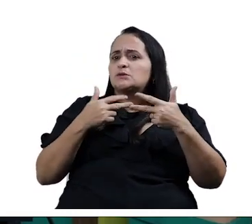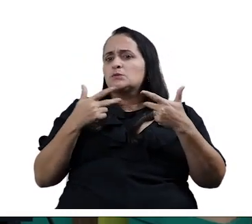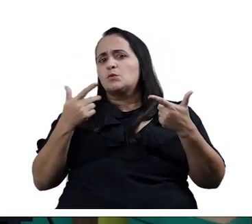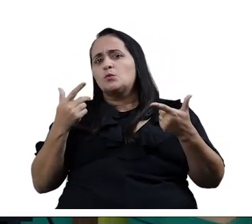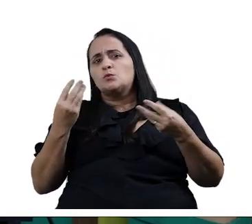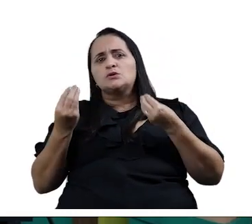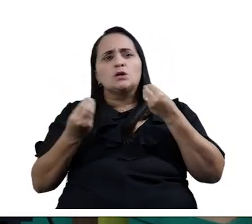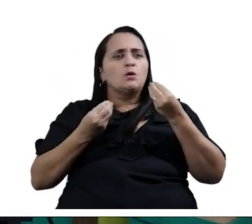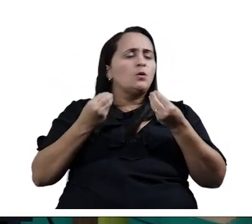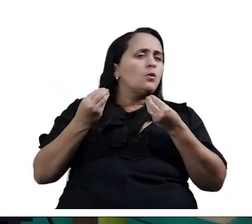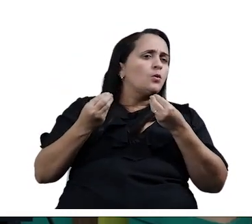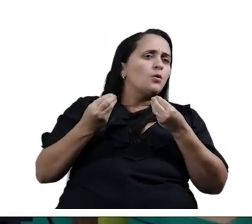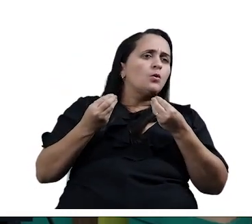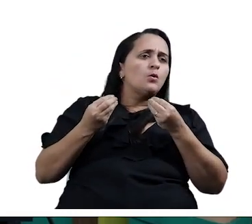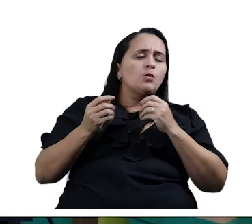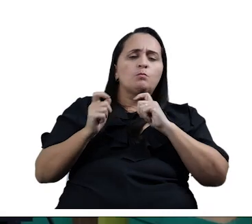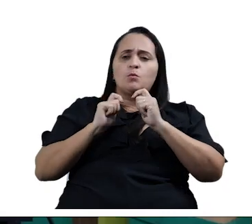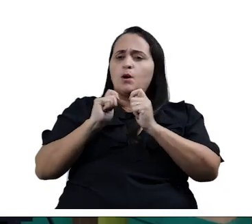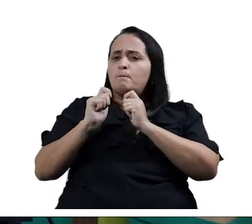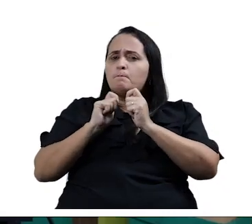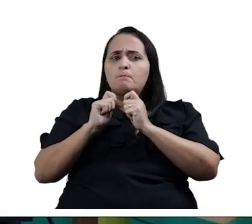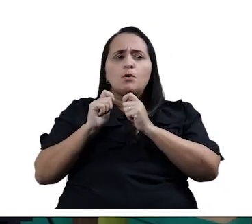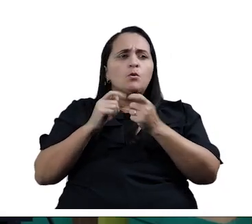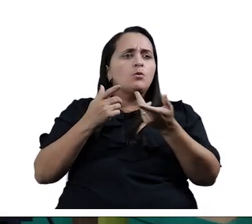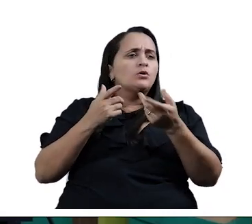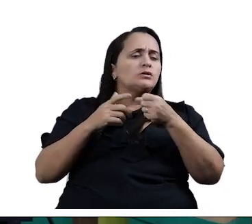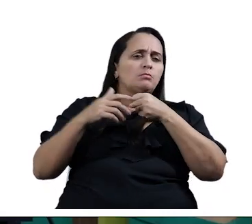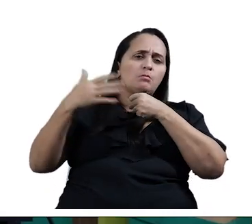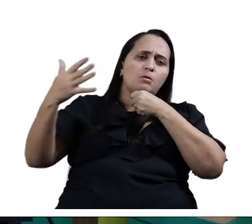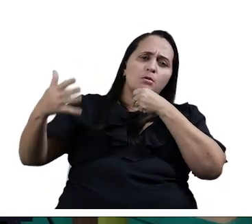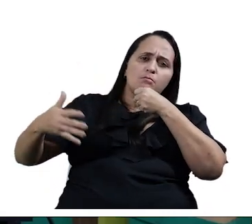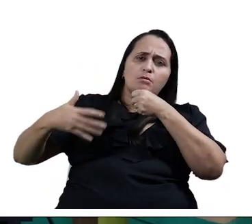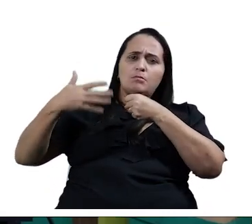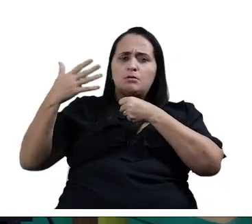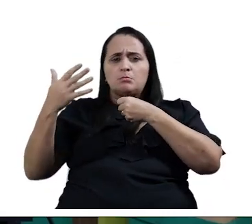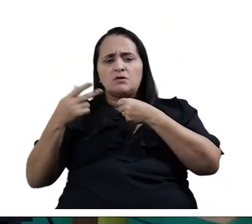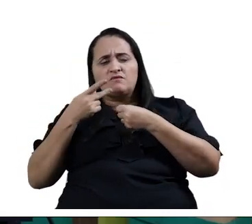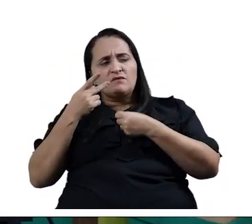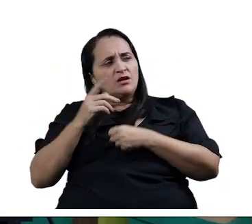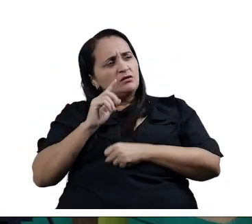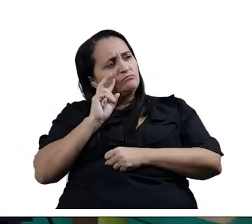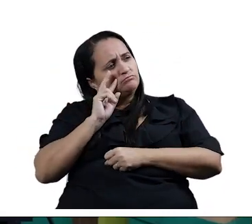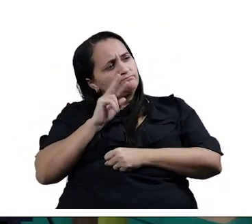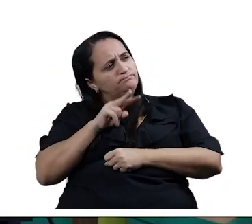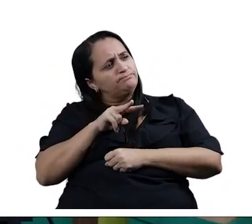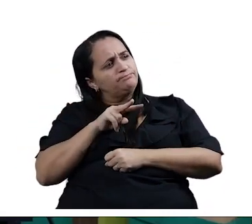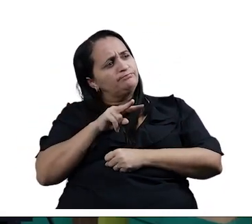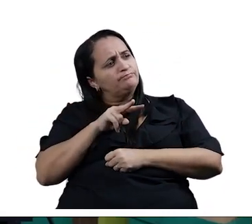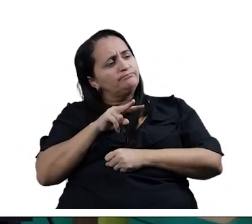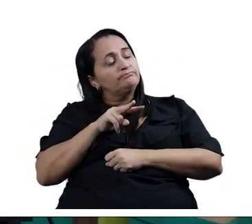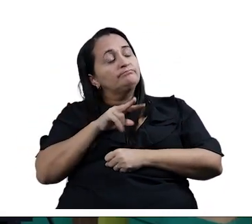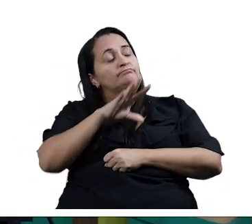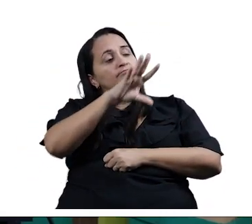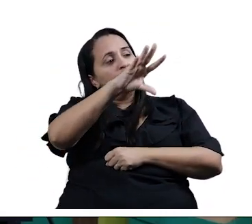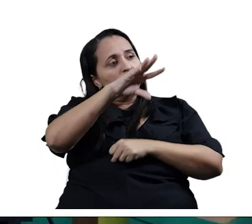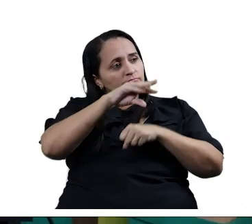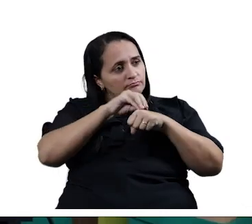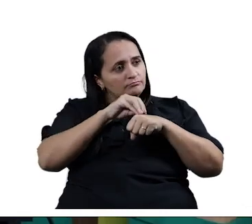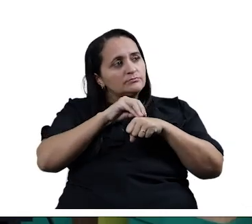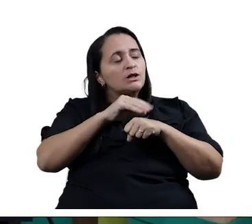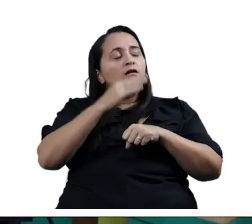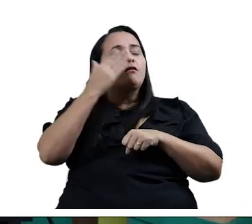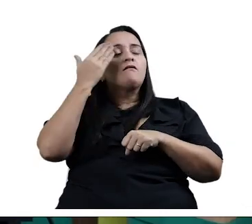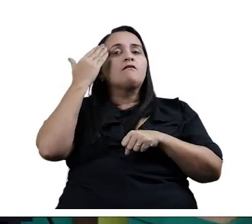Como os repórteres falam, os desdobramentos, tudo isso para trazer a informação para